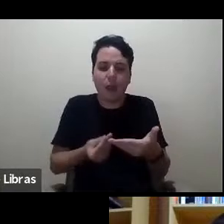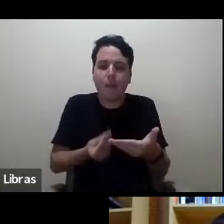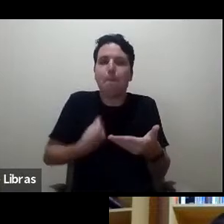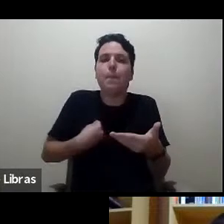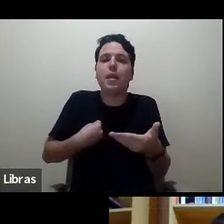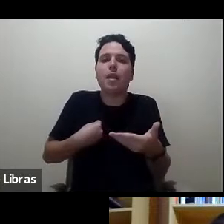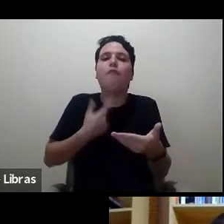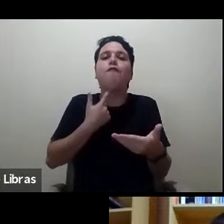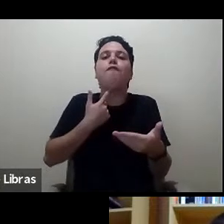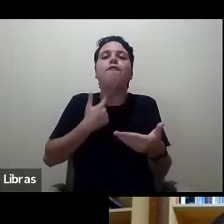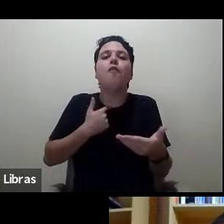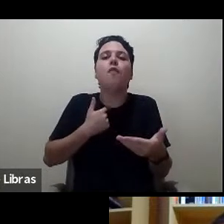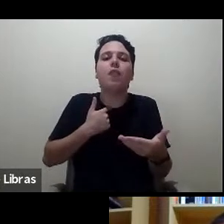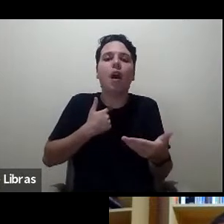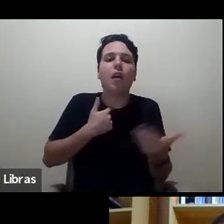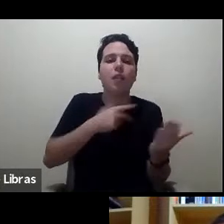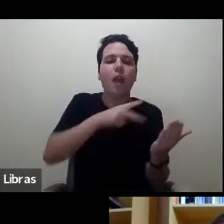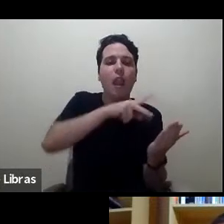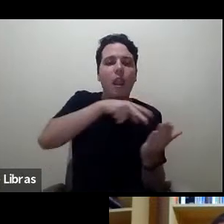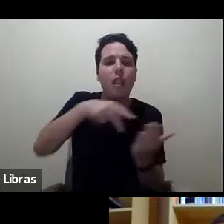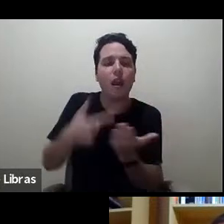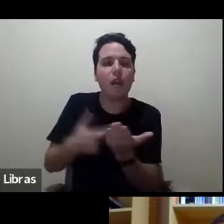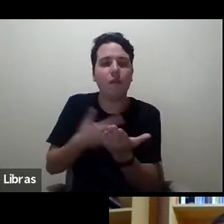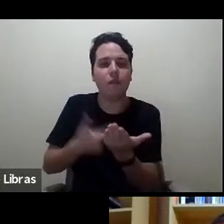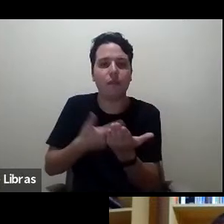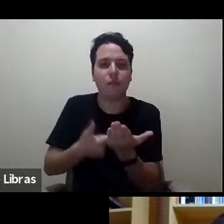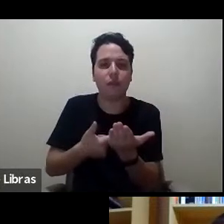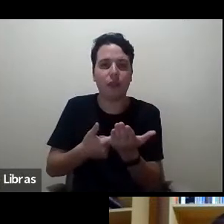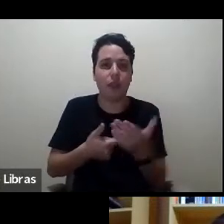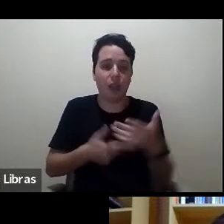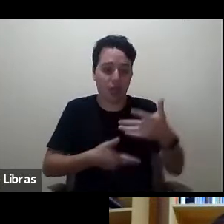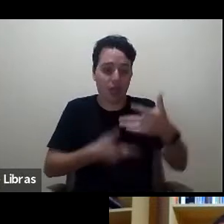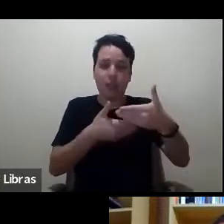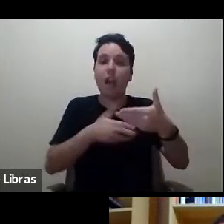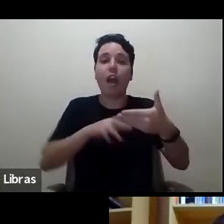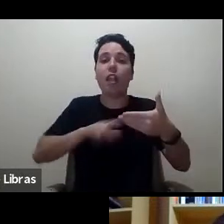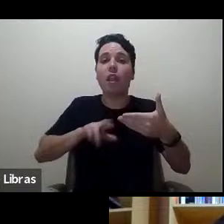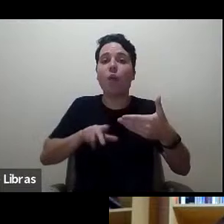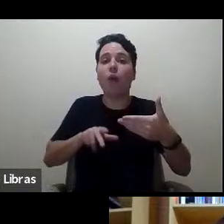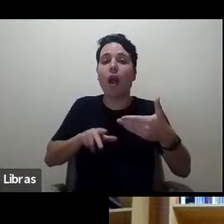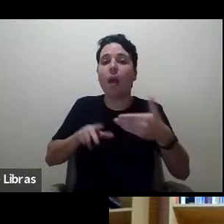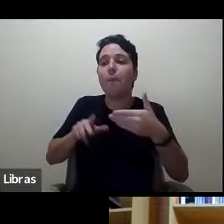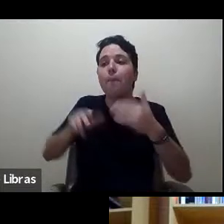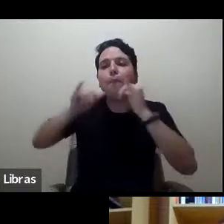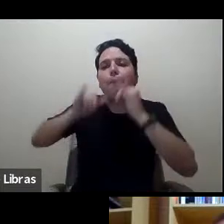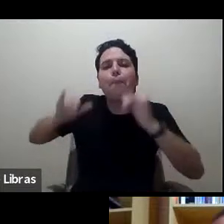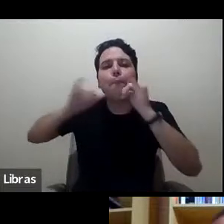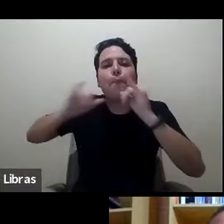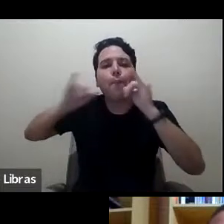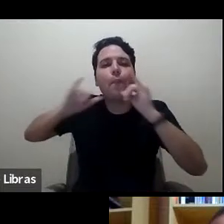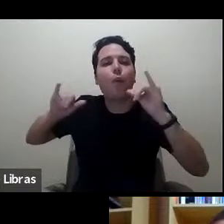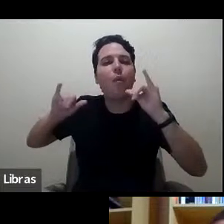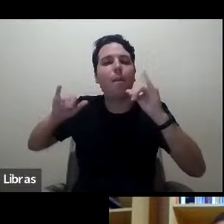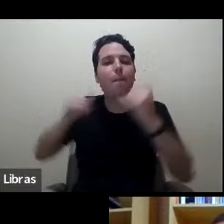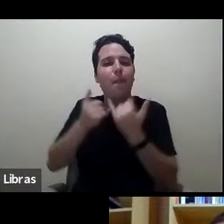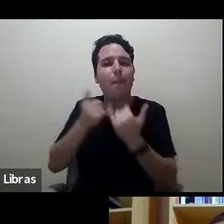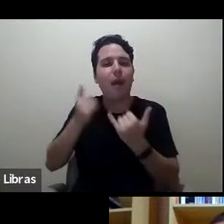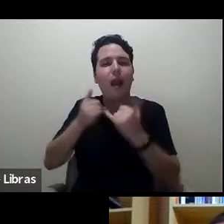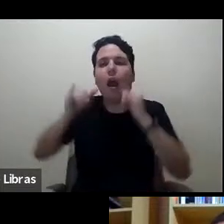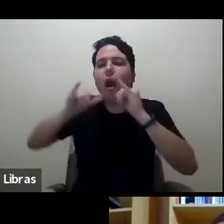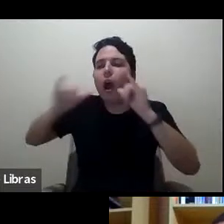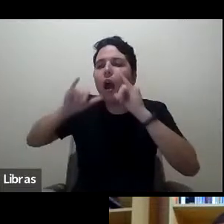propaganda de um livro. É um convite para ler o livro. É completamente diferente uma coisa da outra.